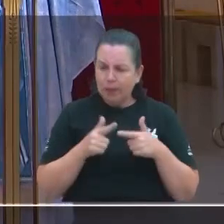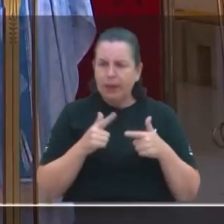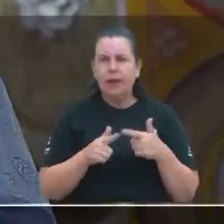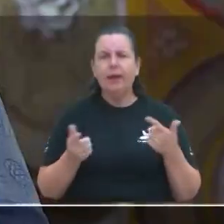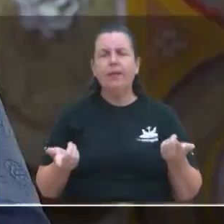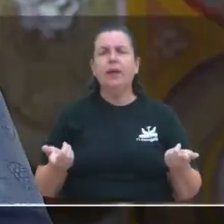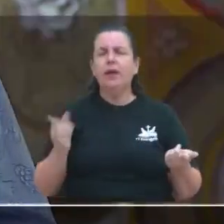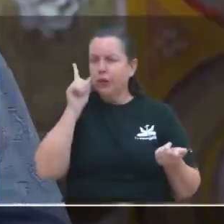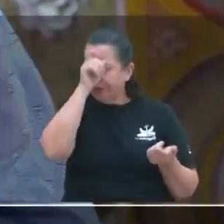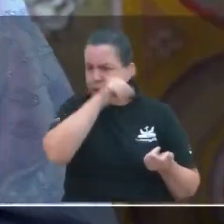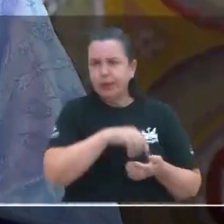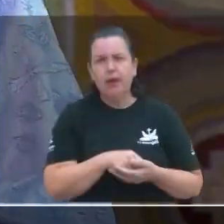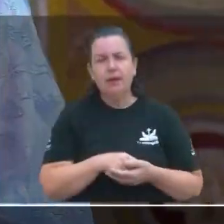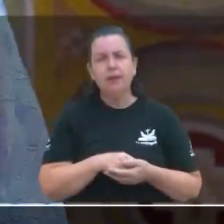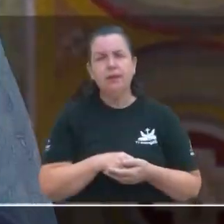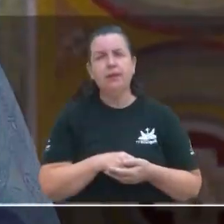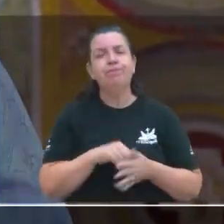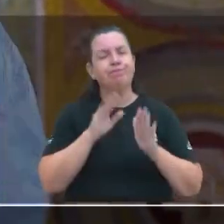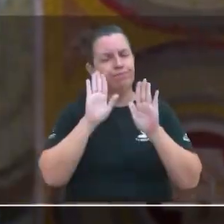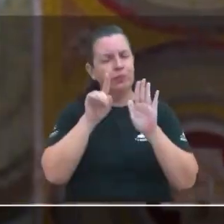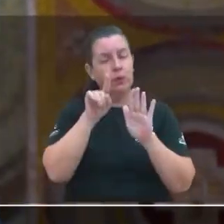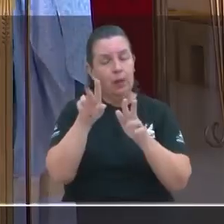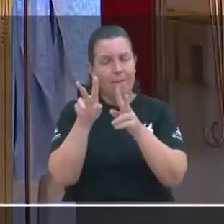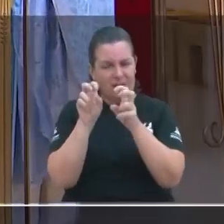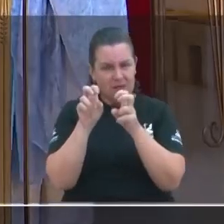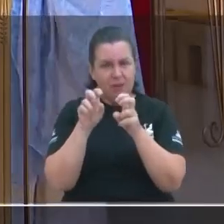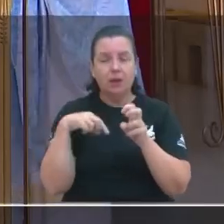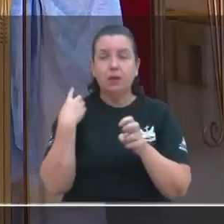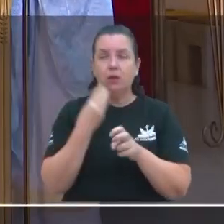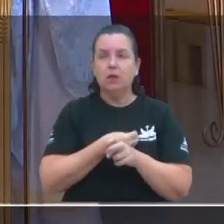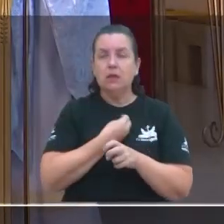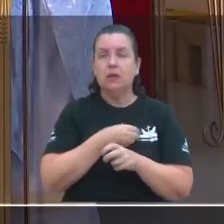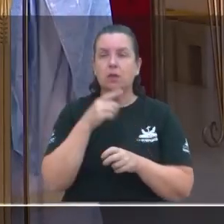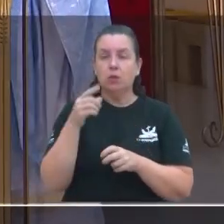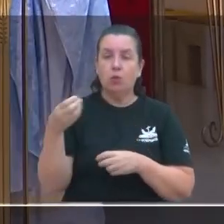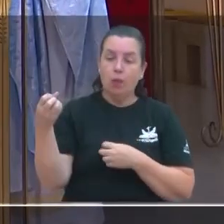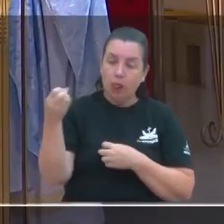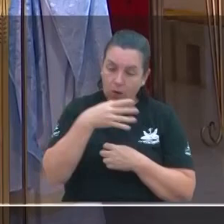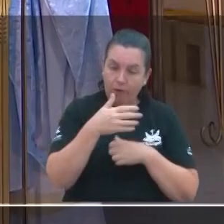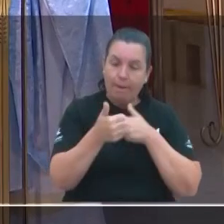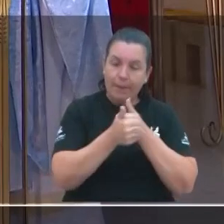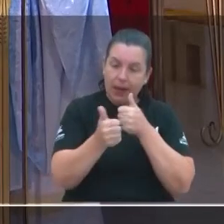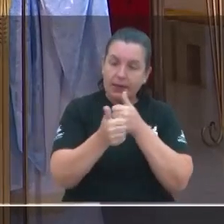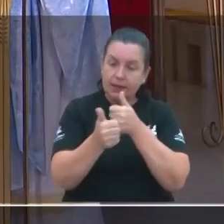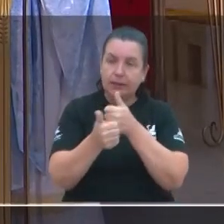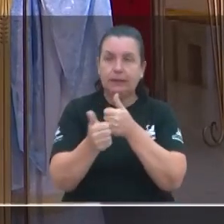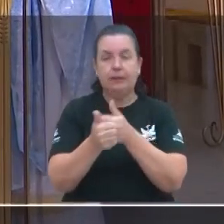É só você perceber que nós estamos numa nova perseguição.